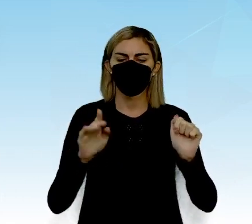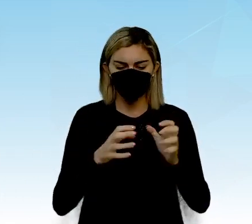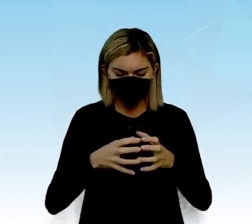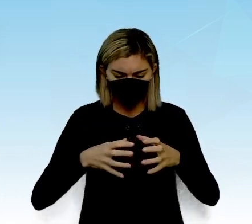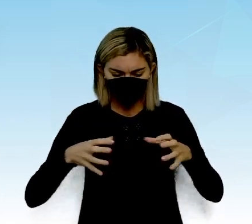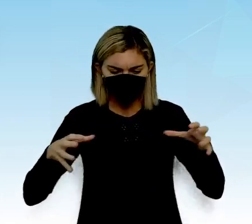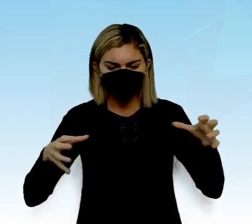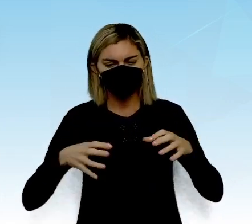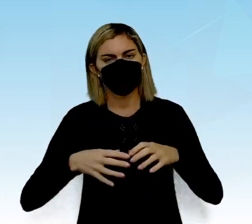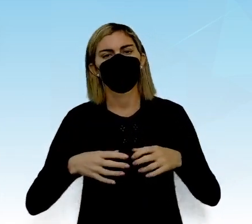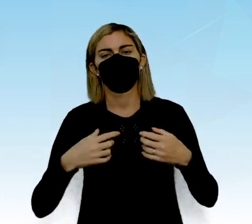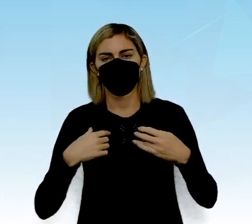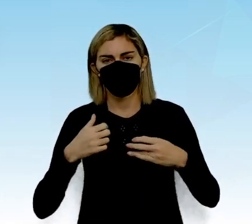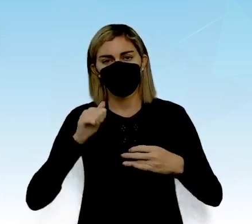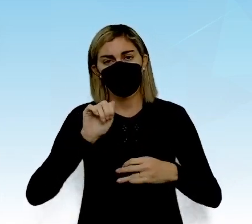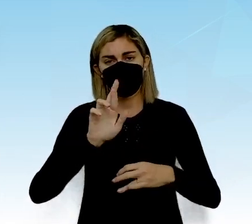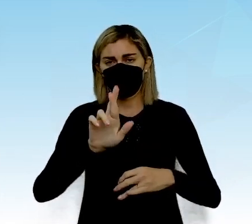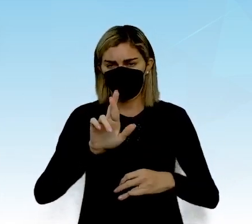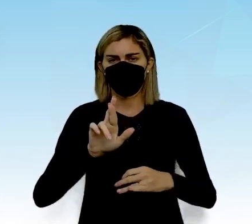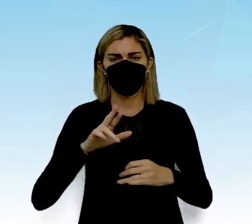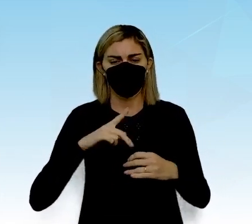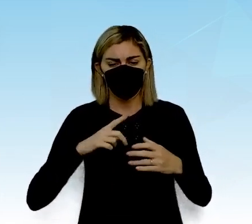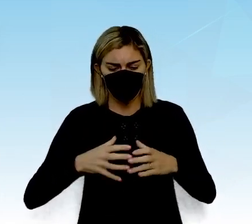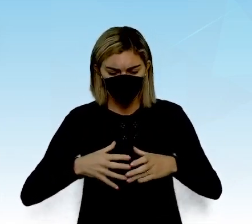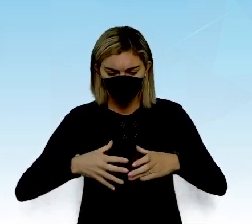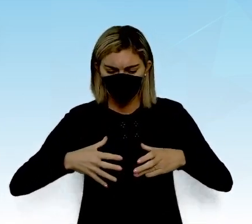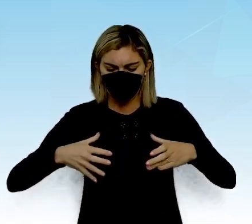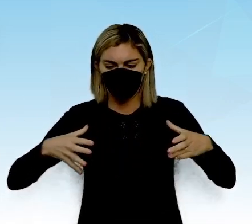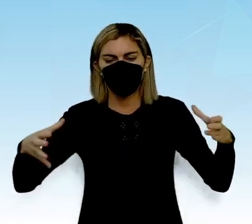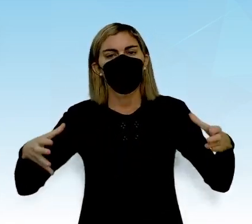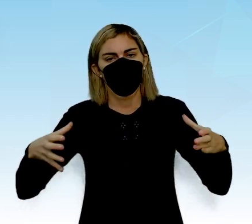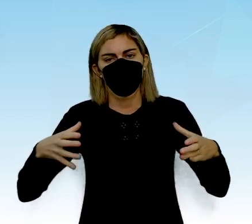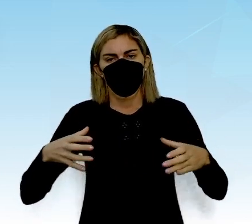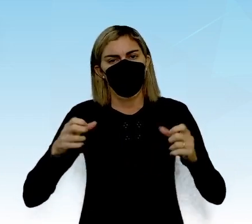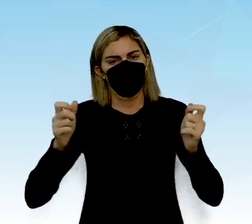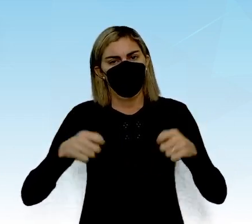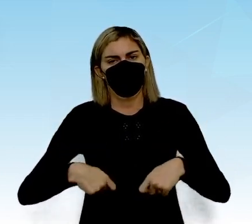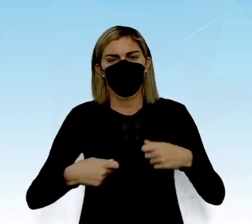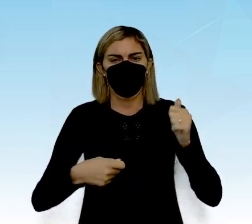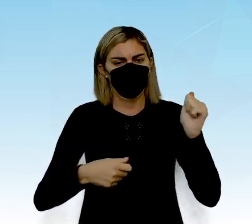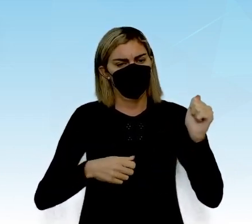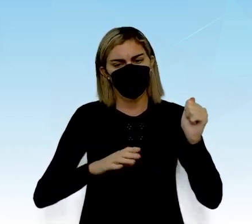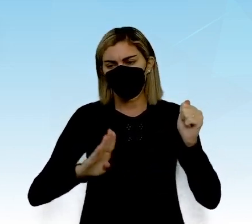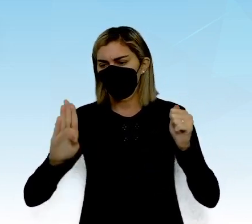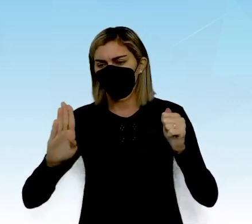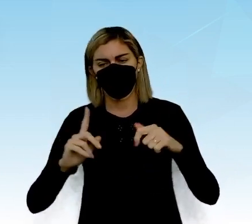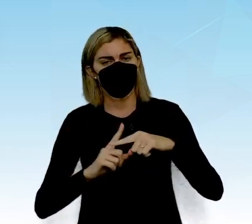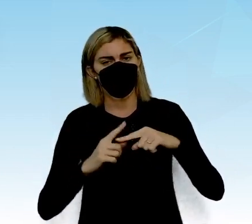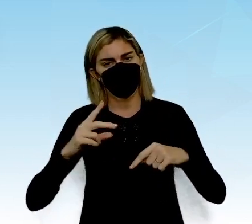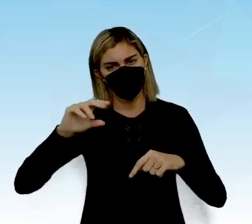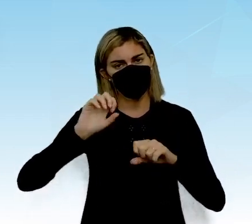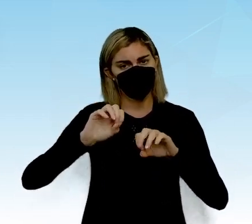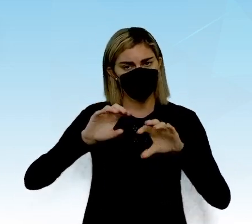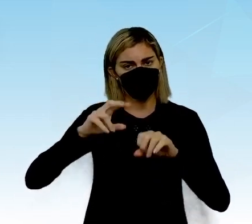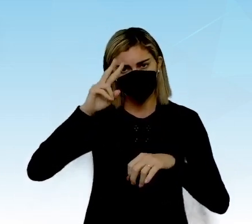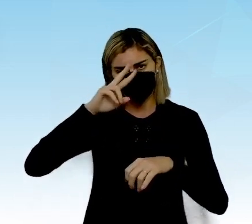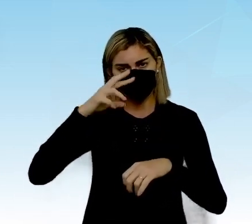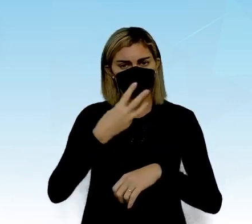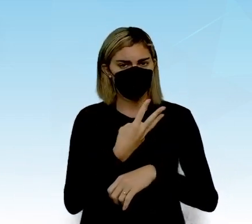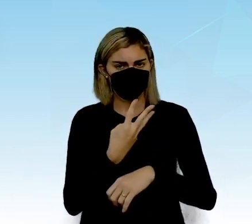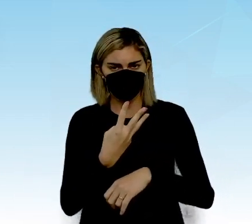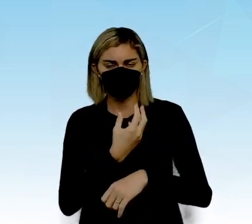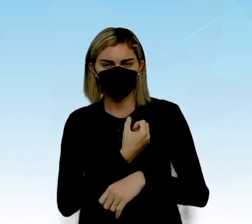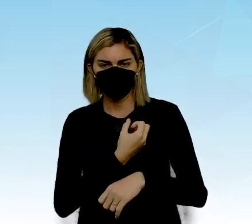o potencial de A ele é maior do que o potencial de B. Aula passada, aula 3, lembra? Antes